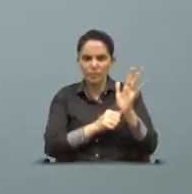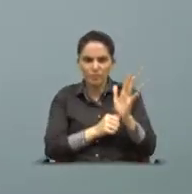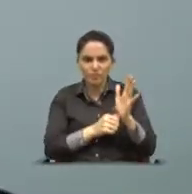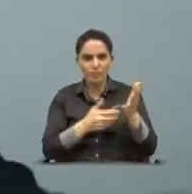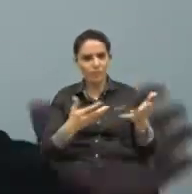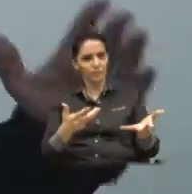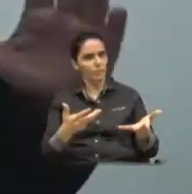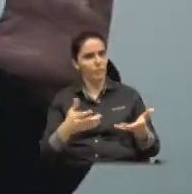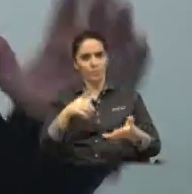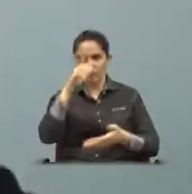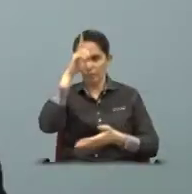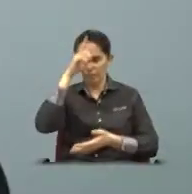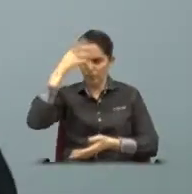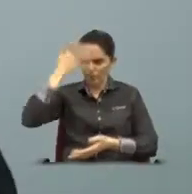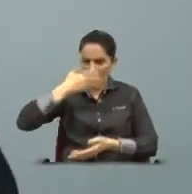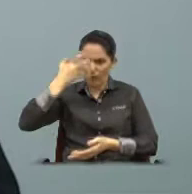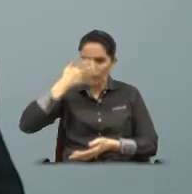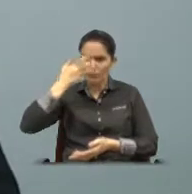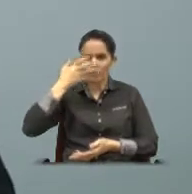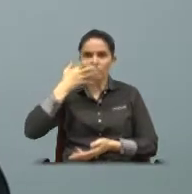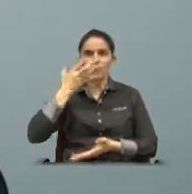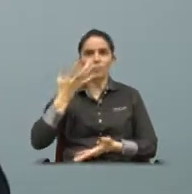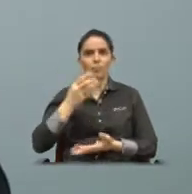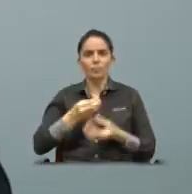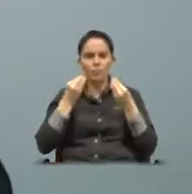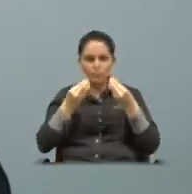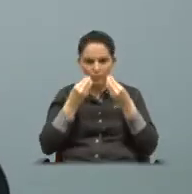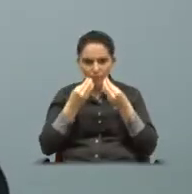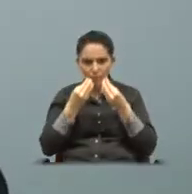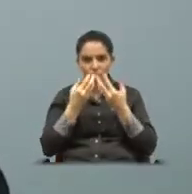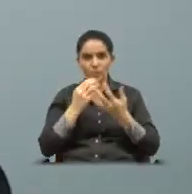Eu fico... Não é possível.